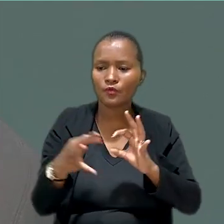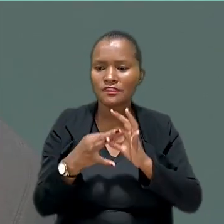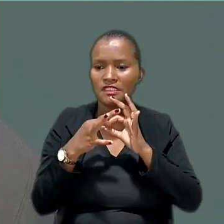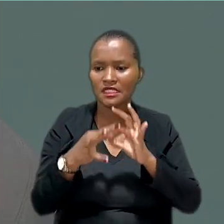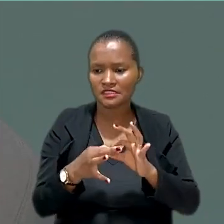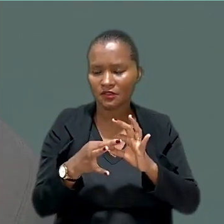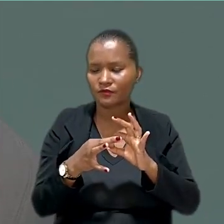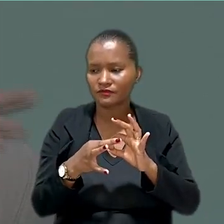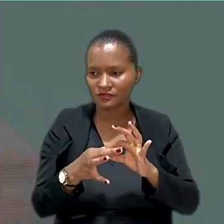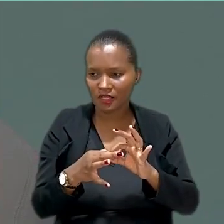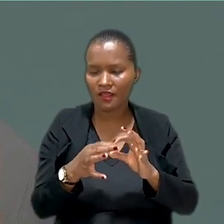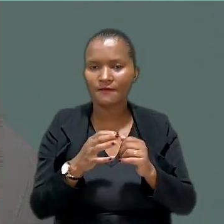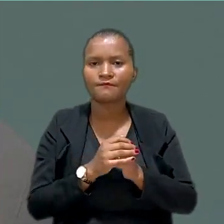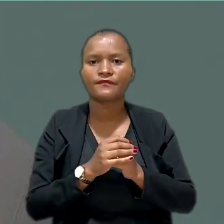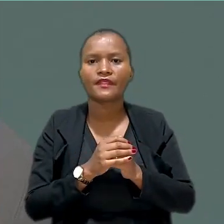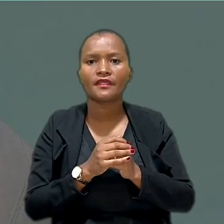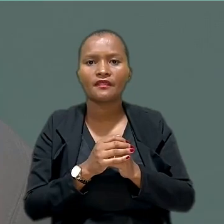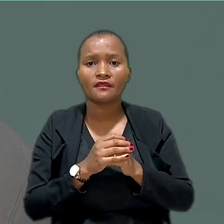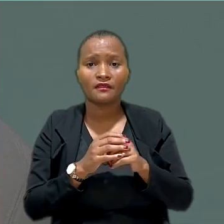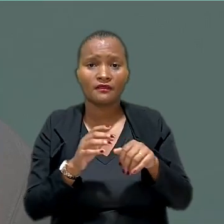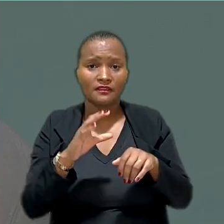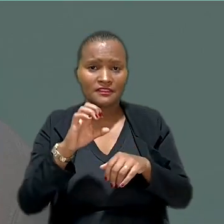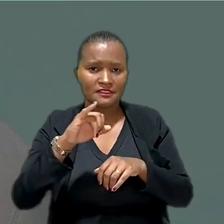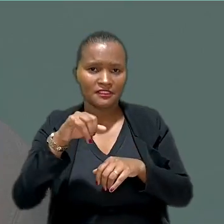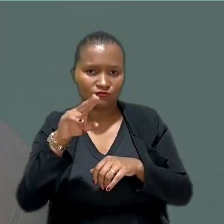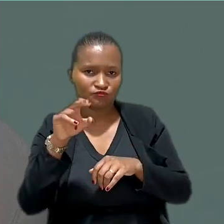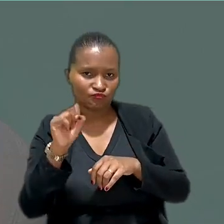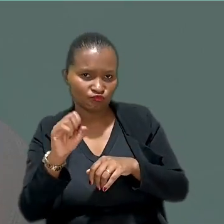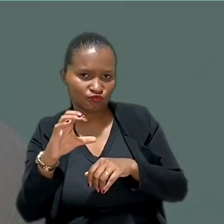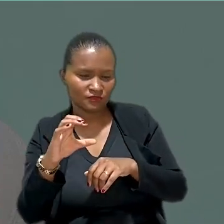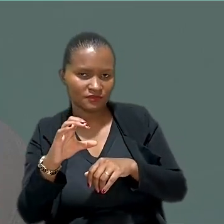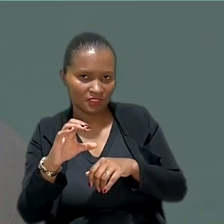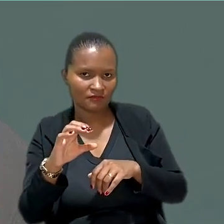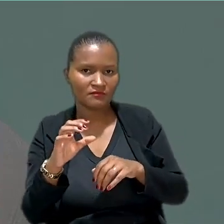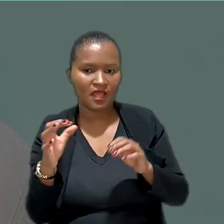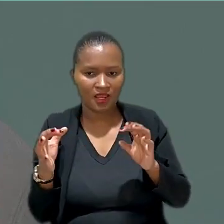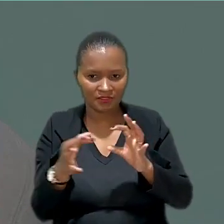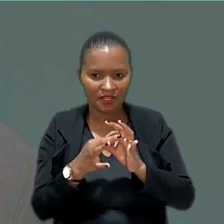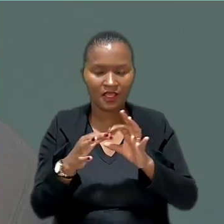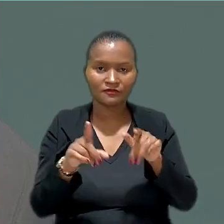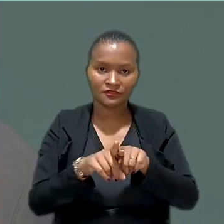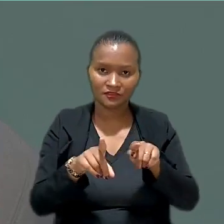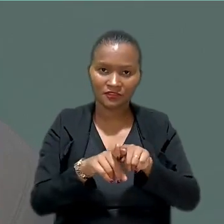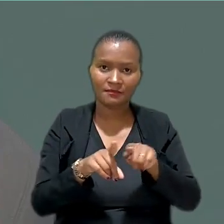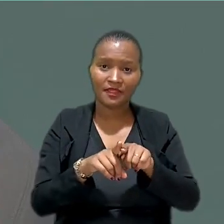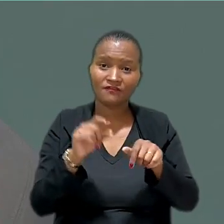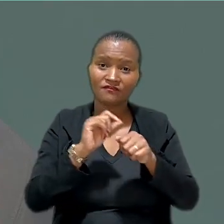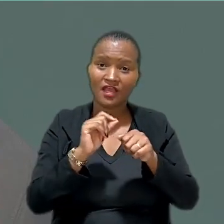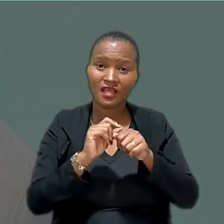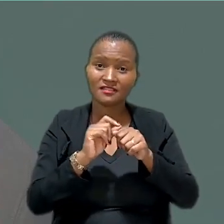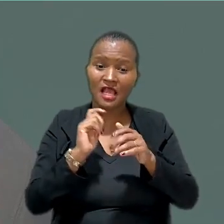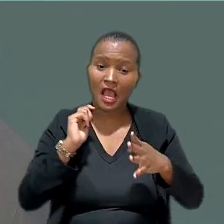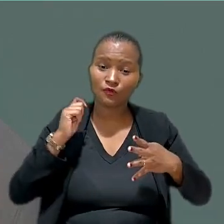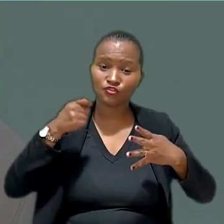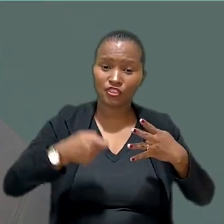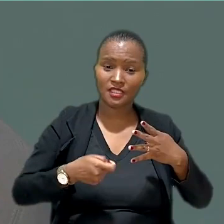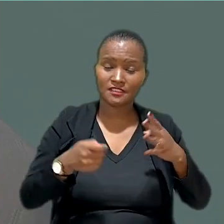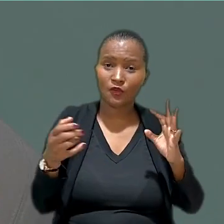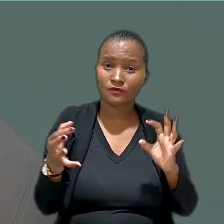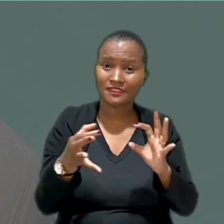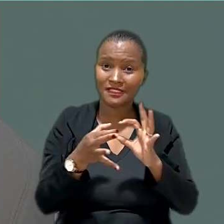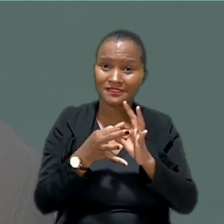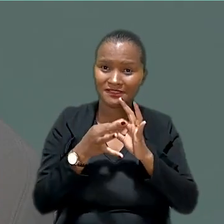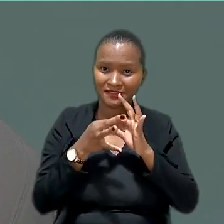conciliações, os sejusques, que são também aliados da semana de execução, se voltam para realizar audiências de conciliação, isto é,